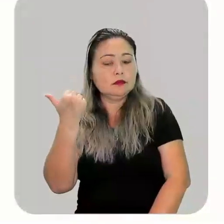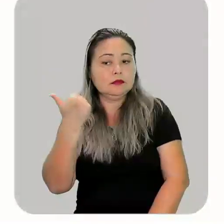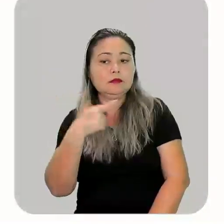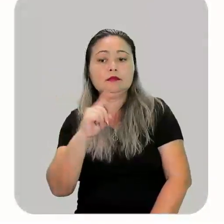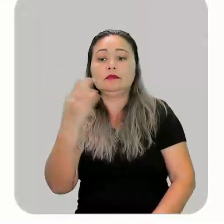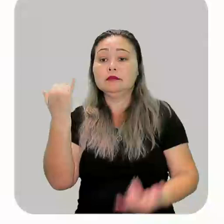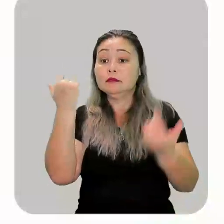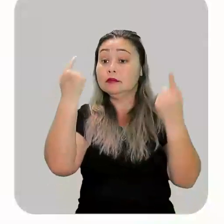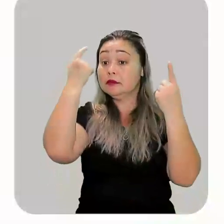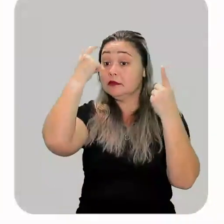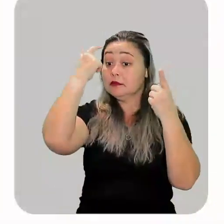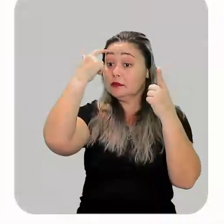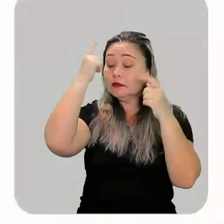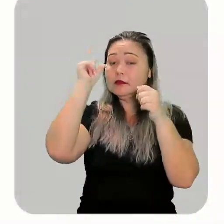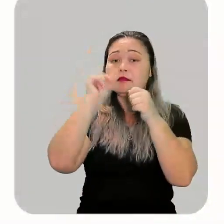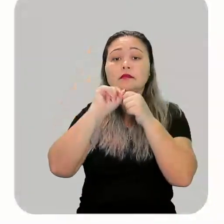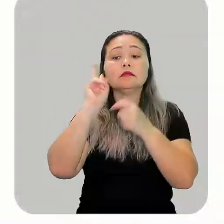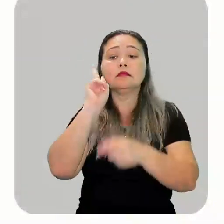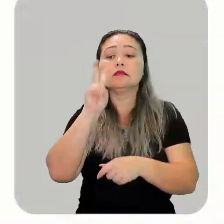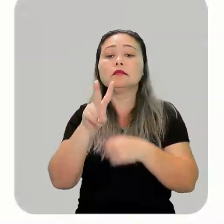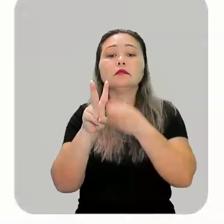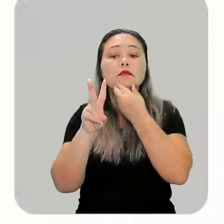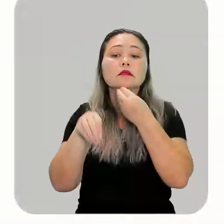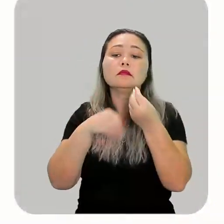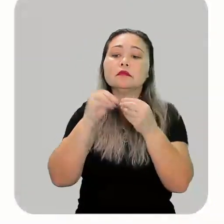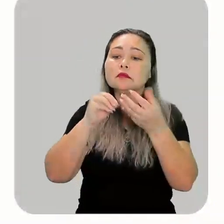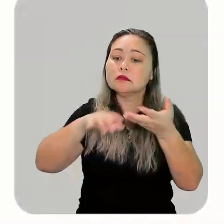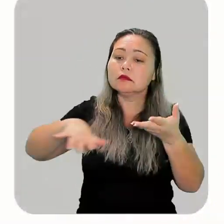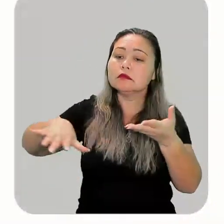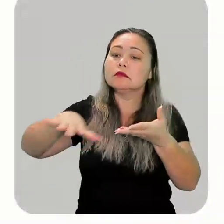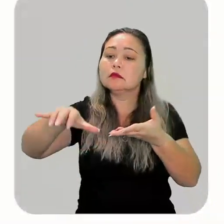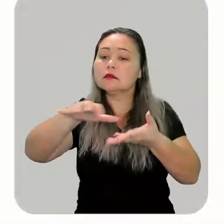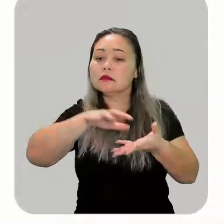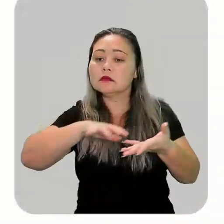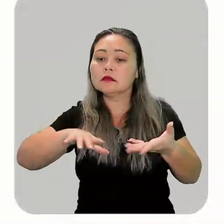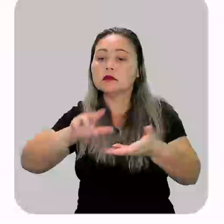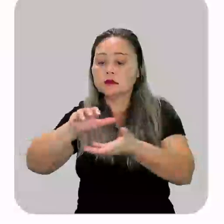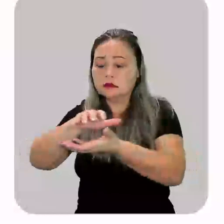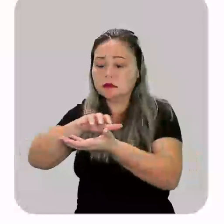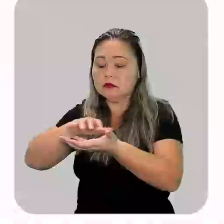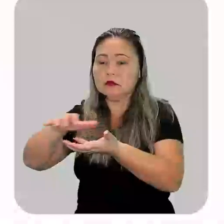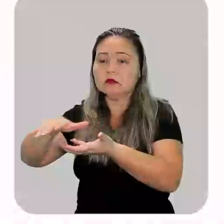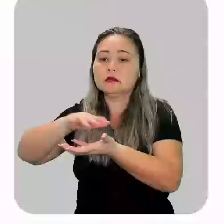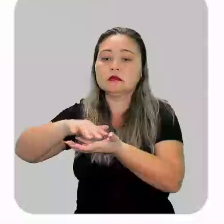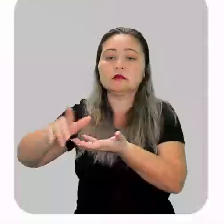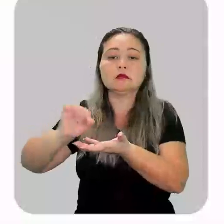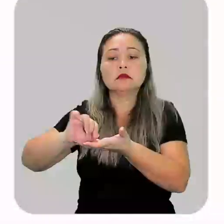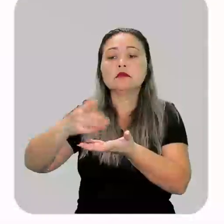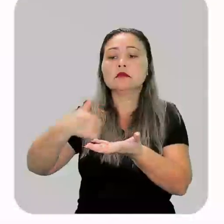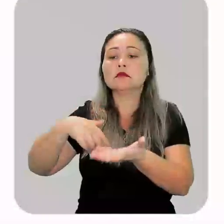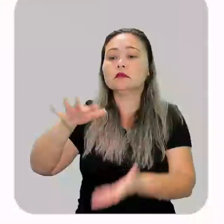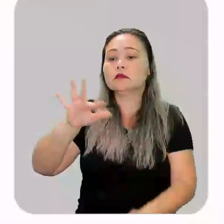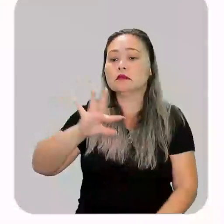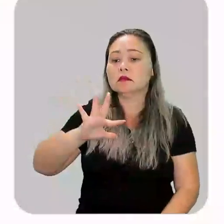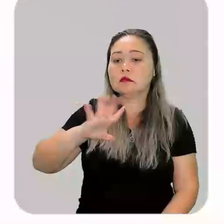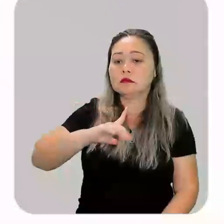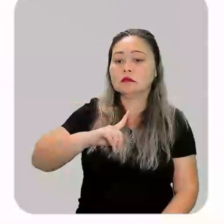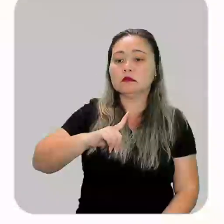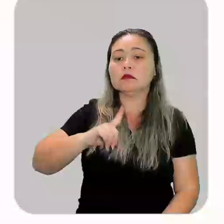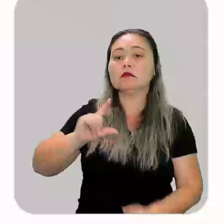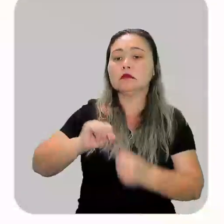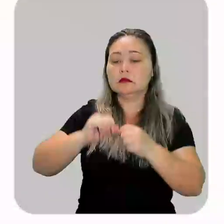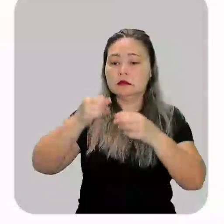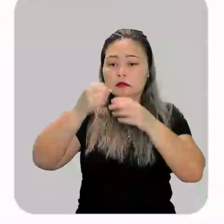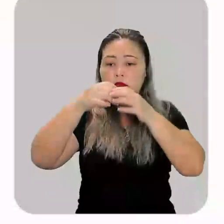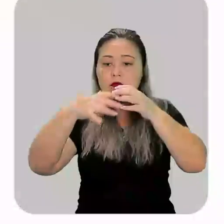muita coisa para pensar. A gente já viu que vai envolver geometria espacial, a gente viu que tem algumas formas, né? Tem o